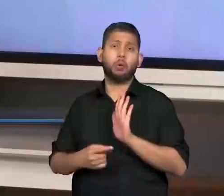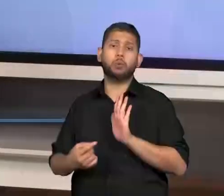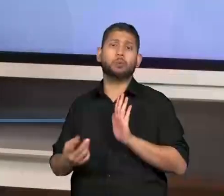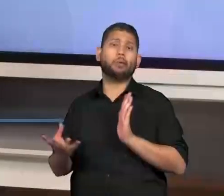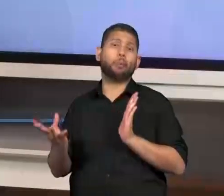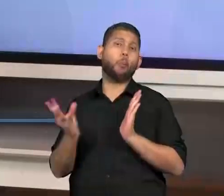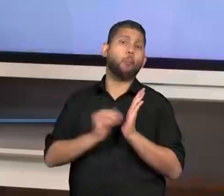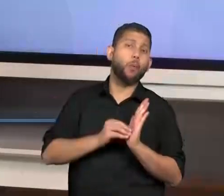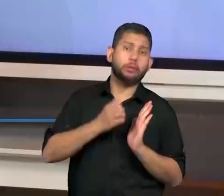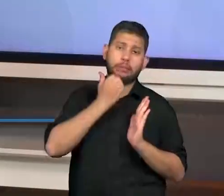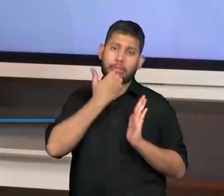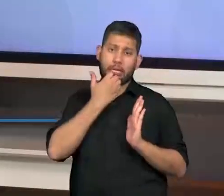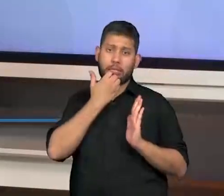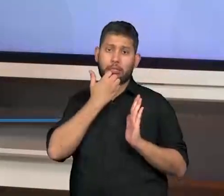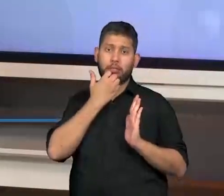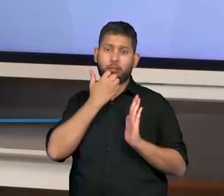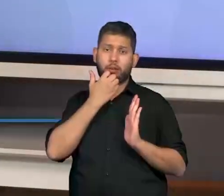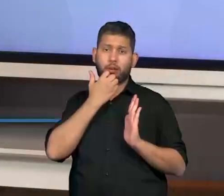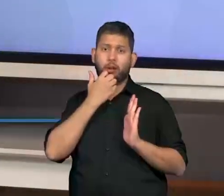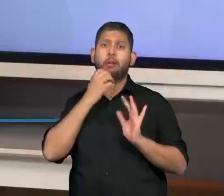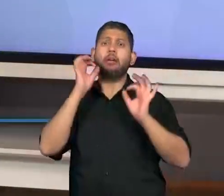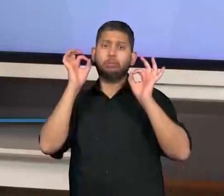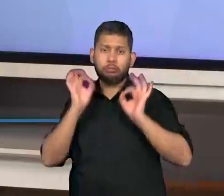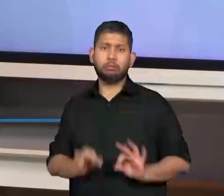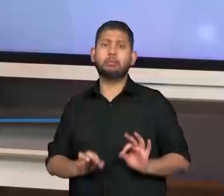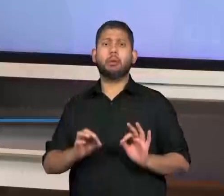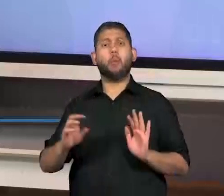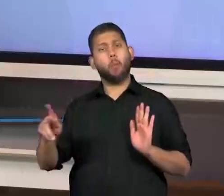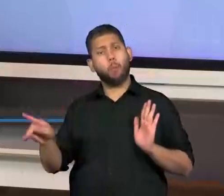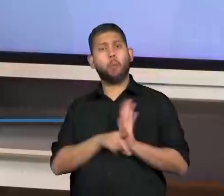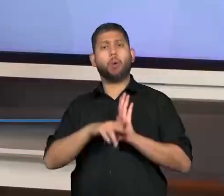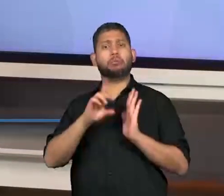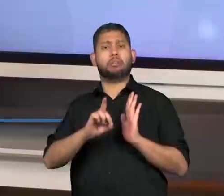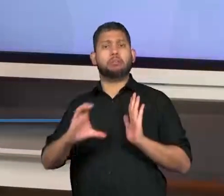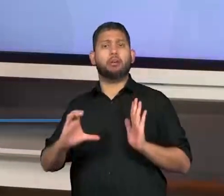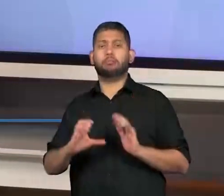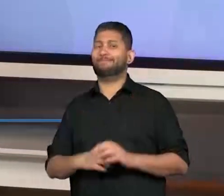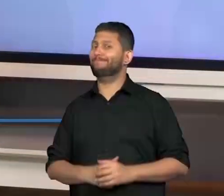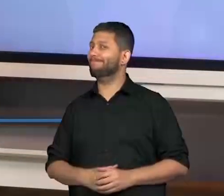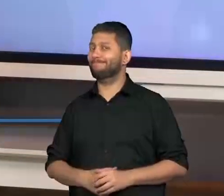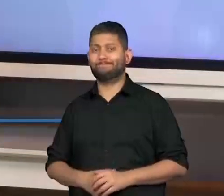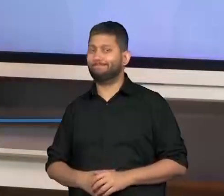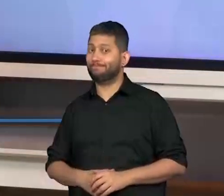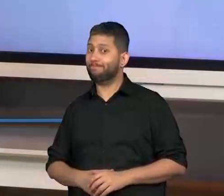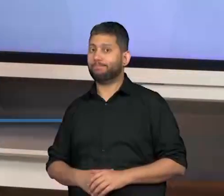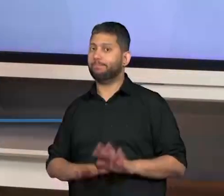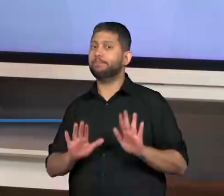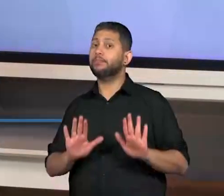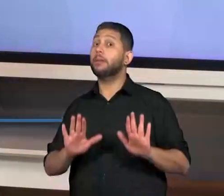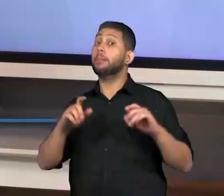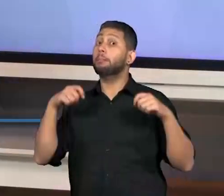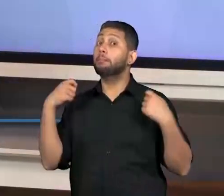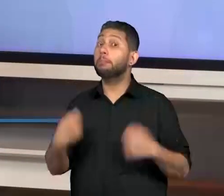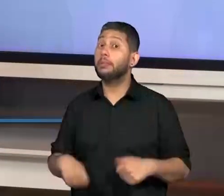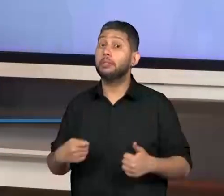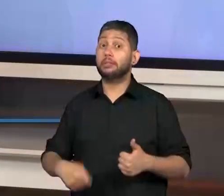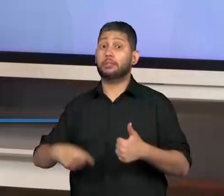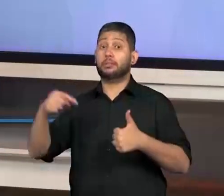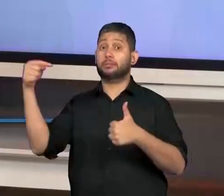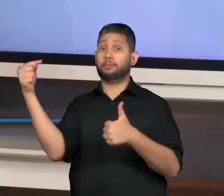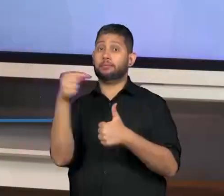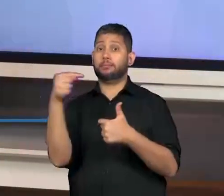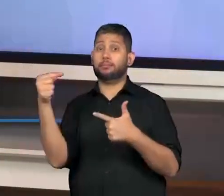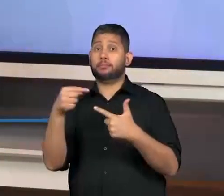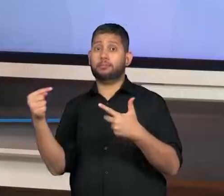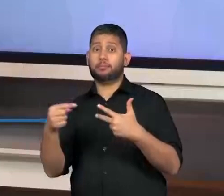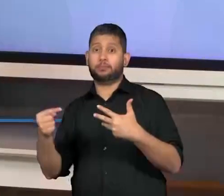algum assunto científico, ele é pertencente ao gênero, nem sempre. Ele tem que atender a algumas características